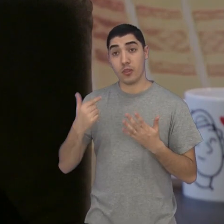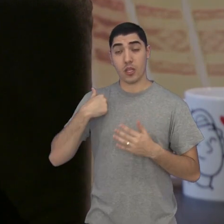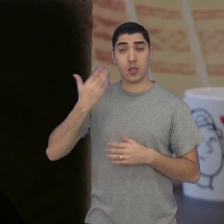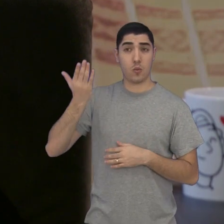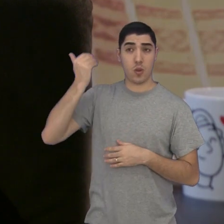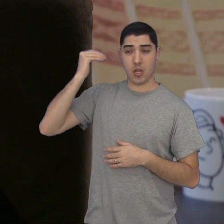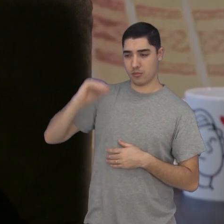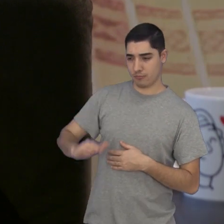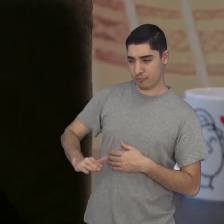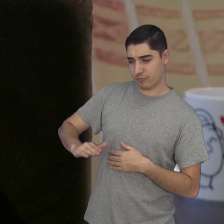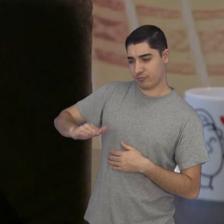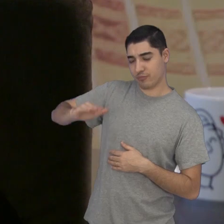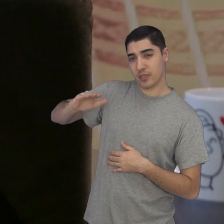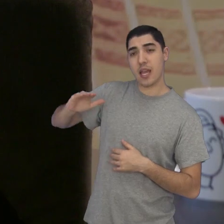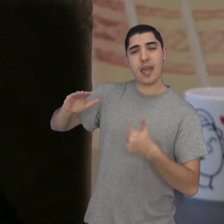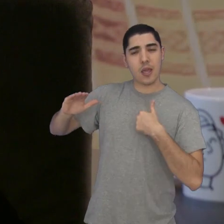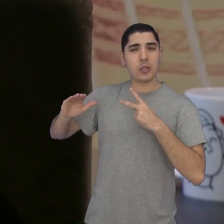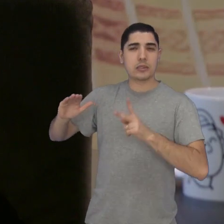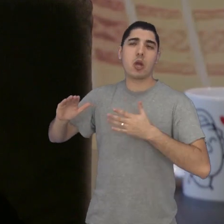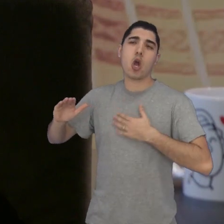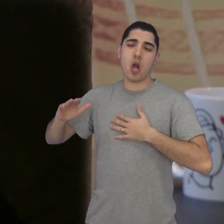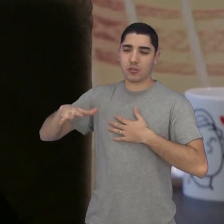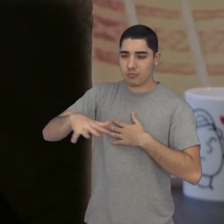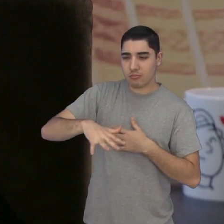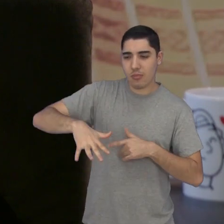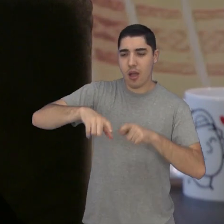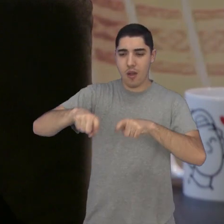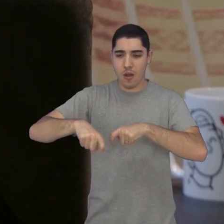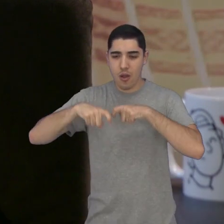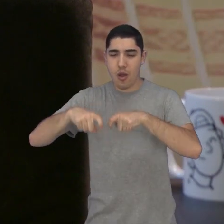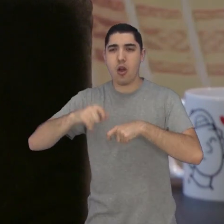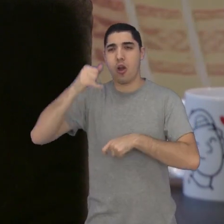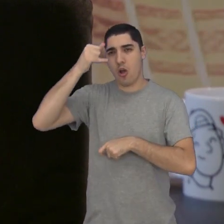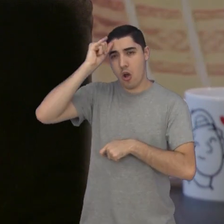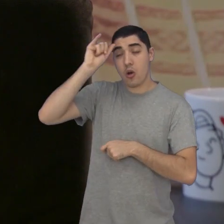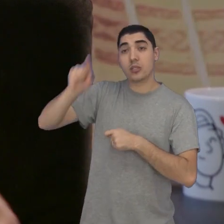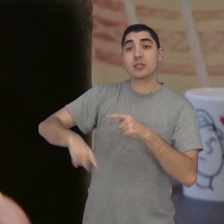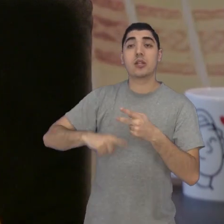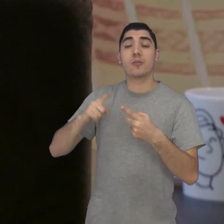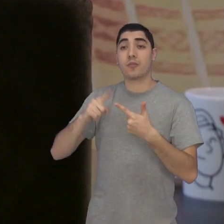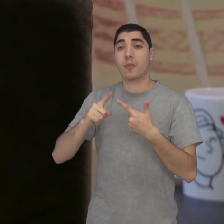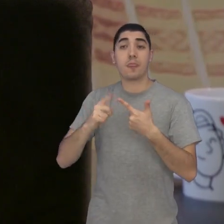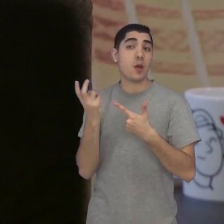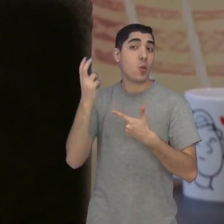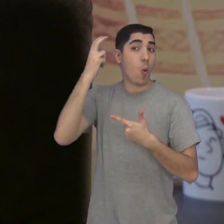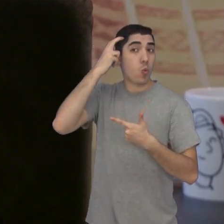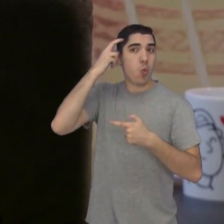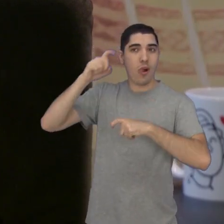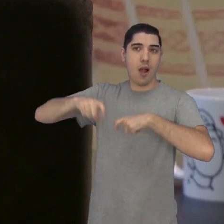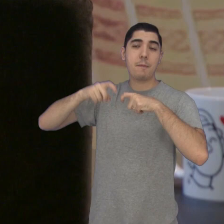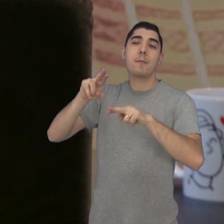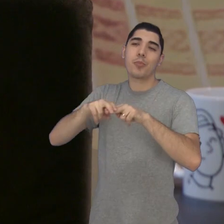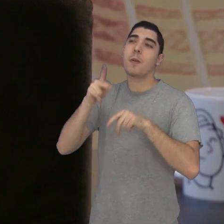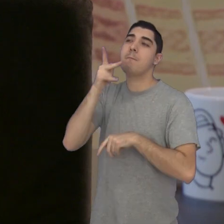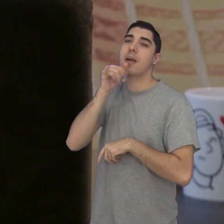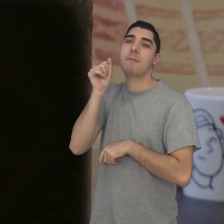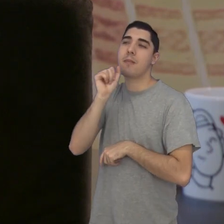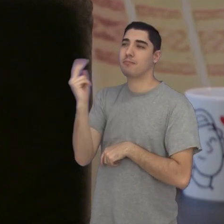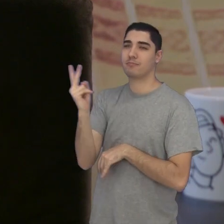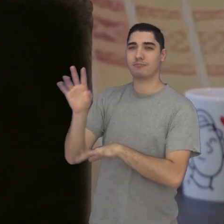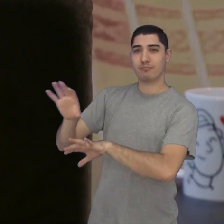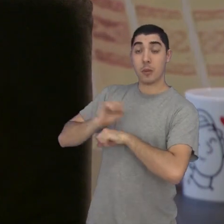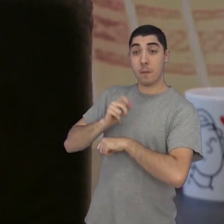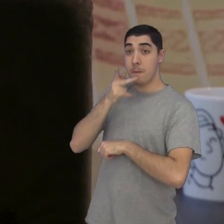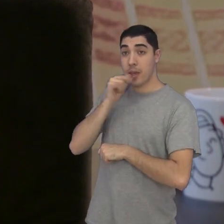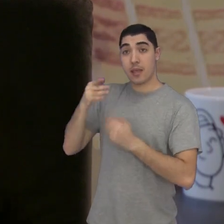E, bom, desde muito cedo eu gostei da área rural, da cultura caipira por conta dos meus pais, né?